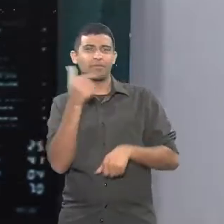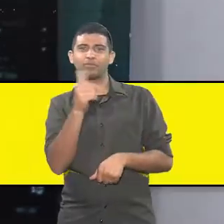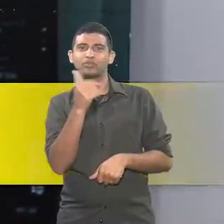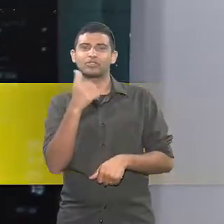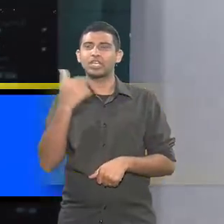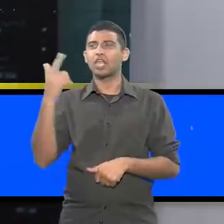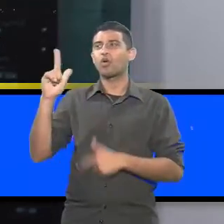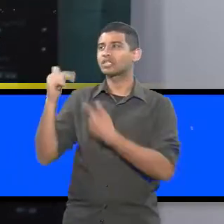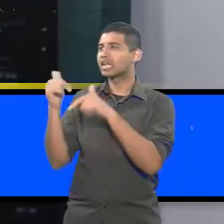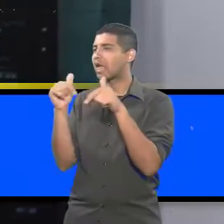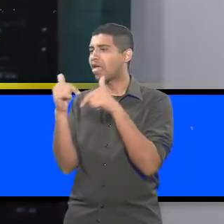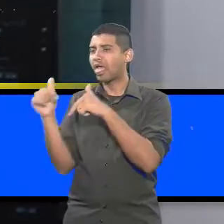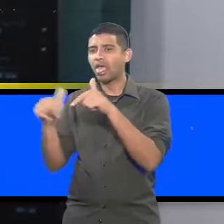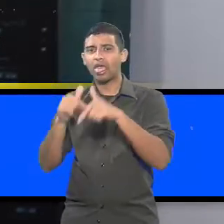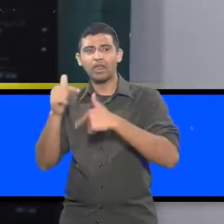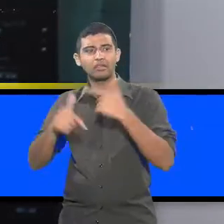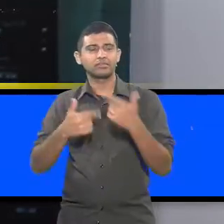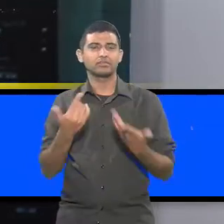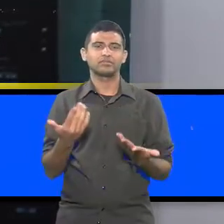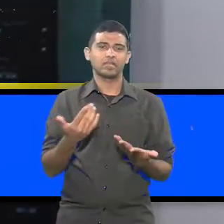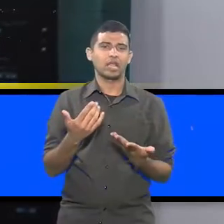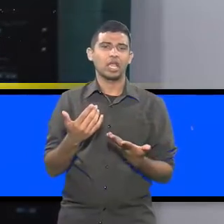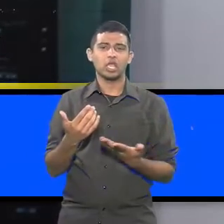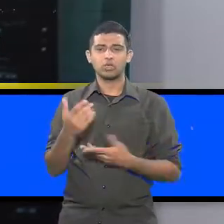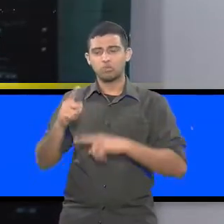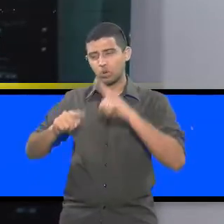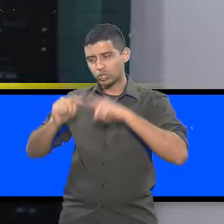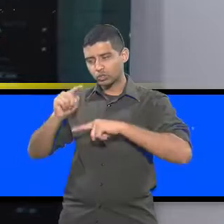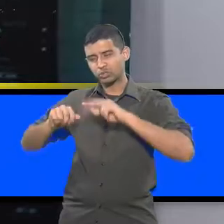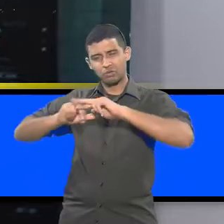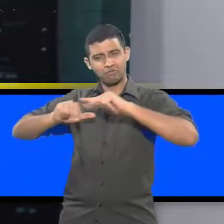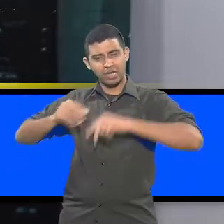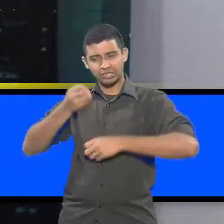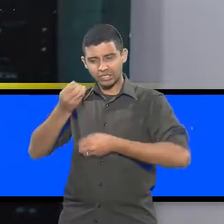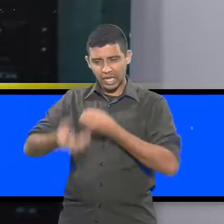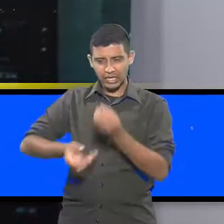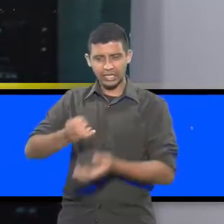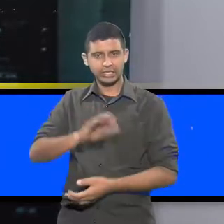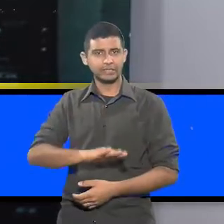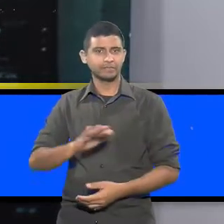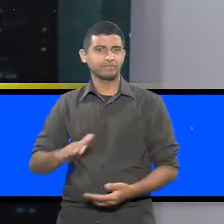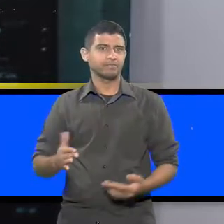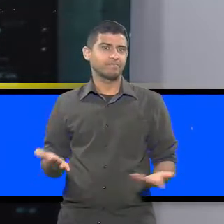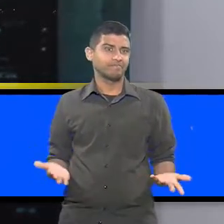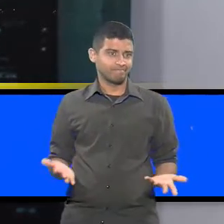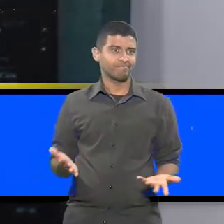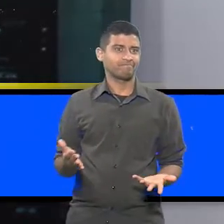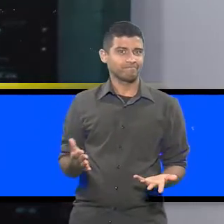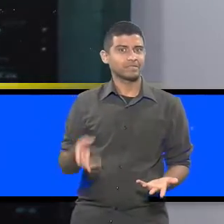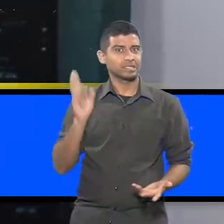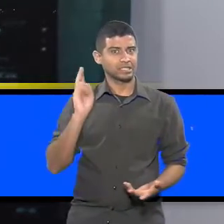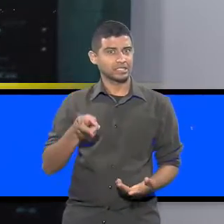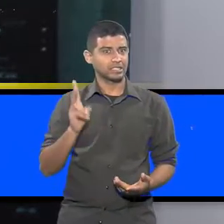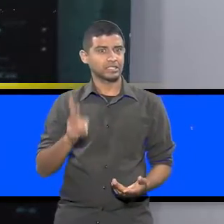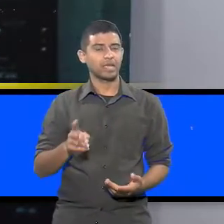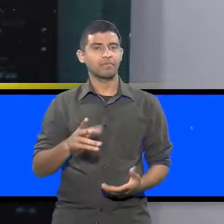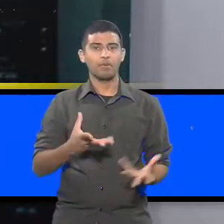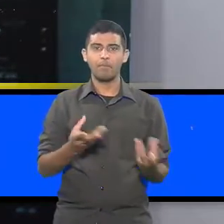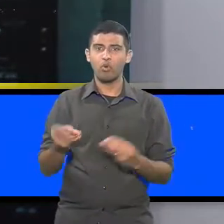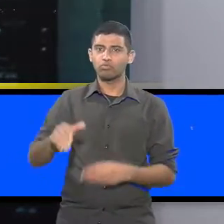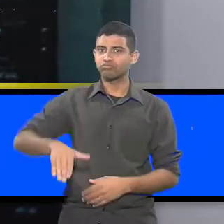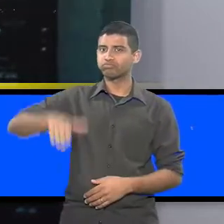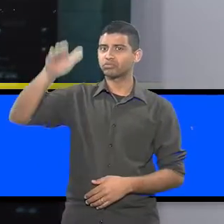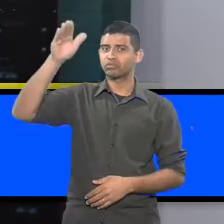tempo, trabalha fora e acaba dando esse tipo de alimento para as crianças. Então, e aí nós estamos tendo cada vez